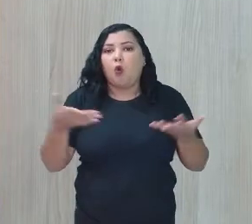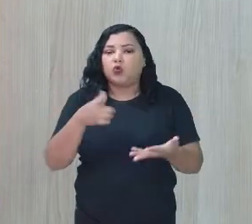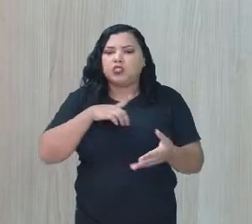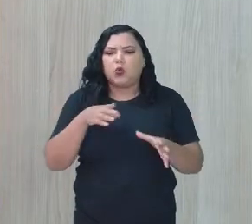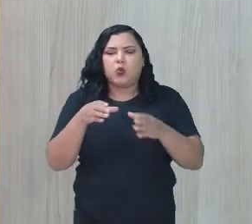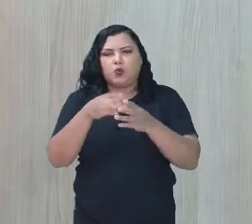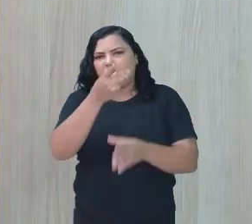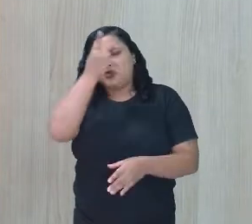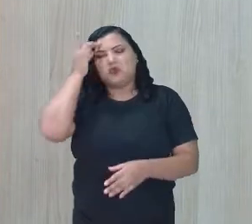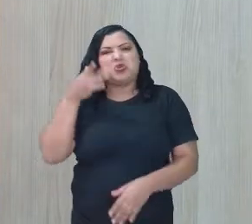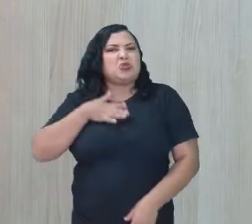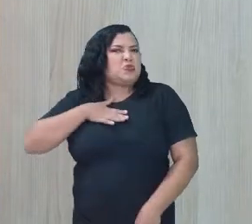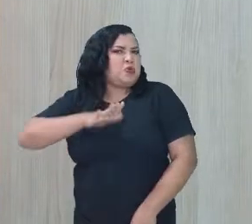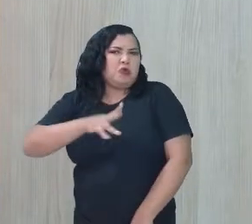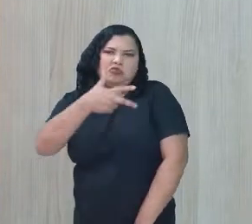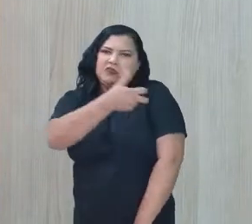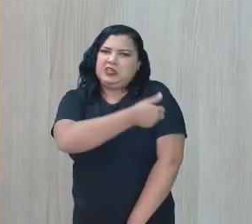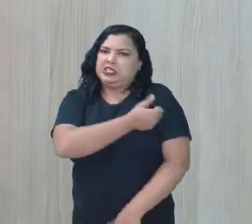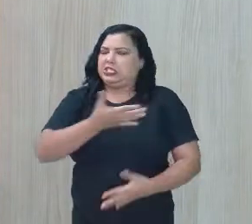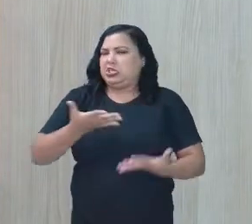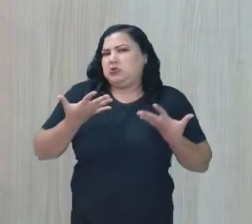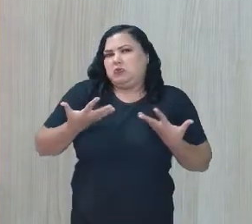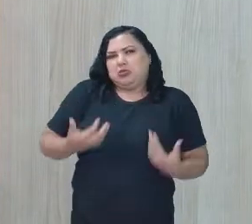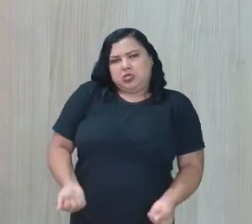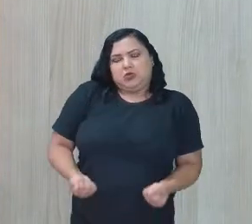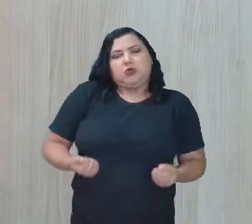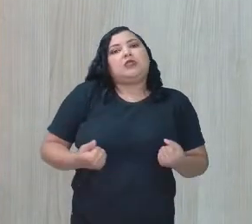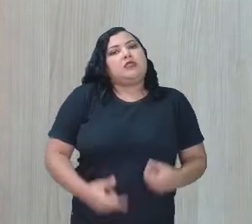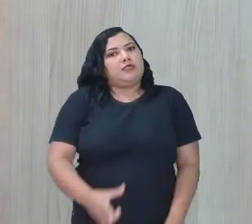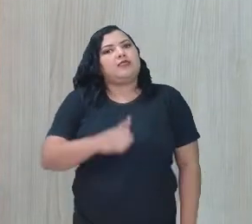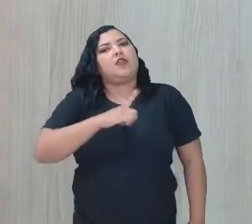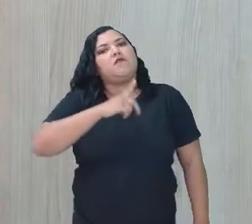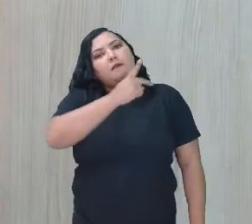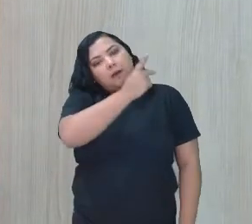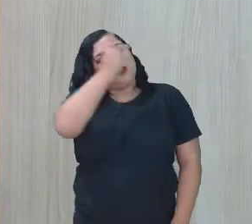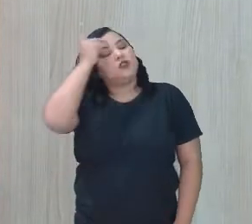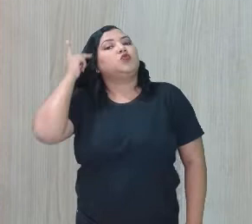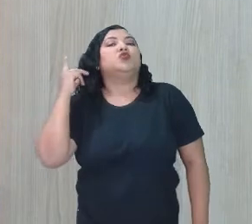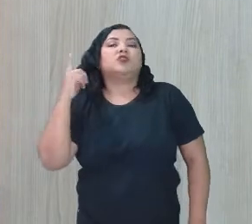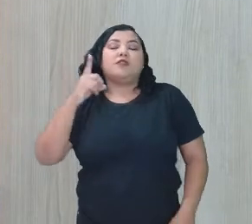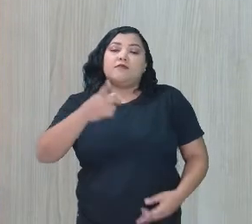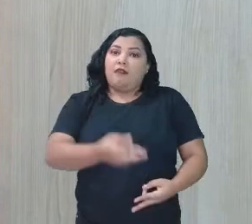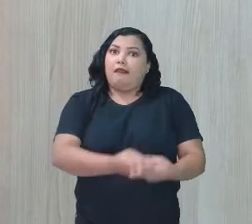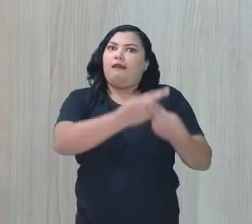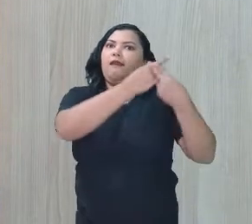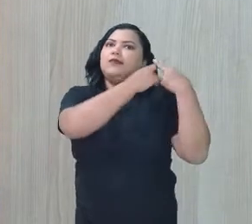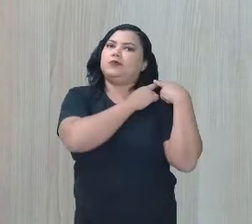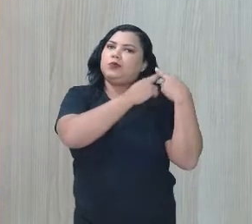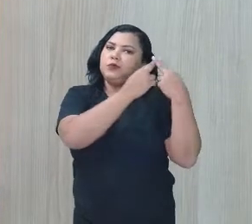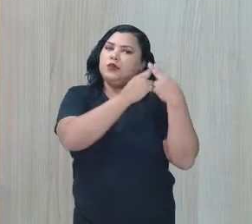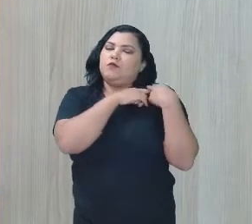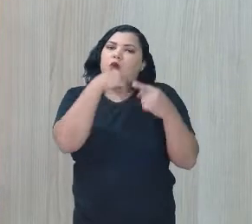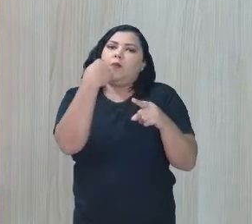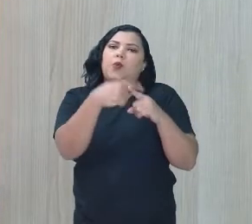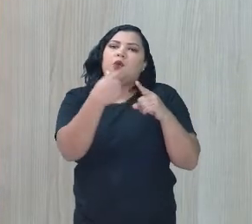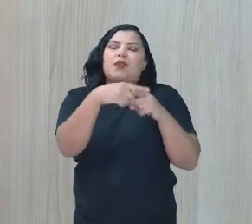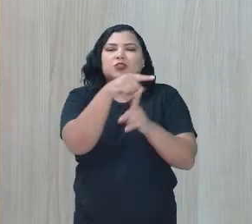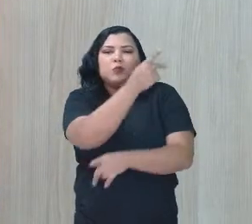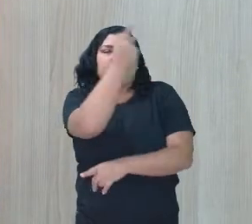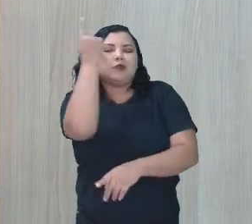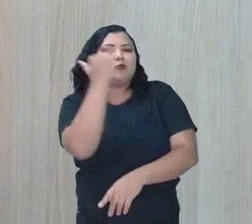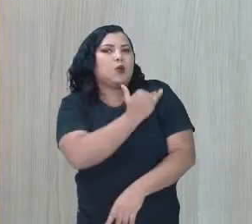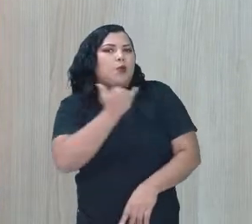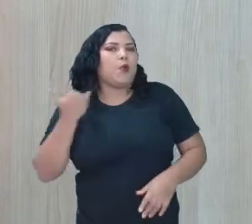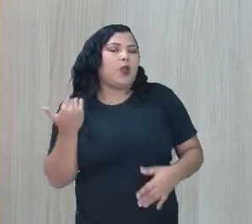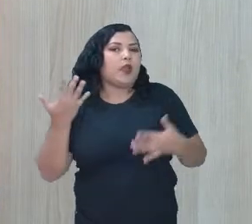foi contra as medidas de isolamento, que foram responsáveis diretamente pela morte de mais pessoas. Né? Então, esse é um problema que a gente pode